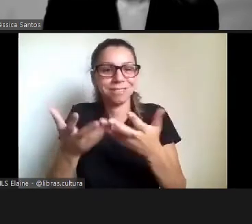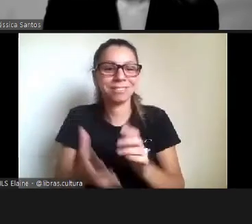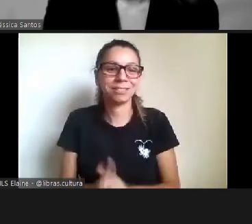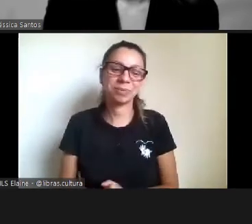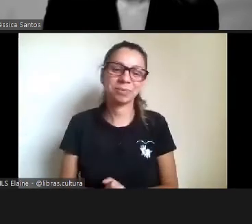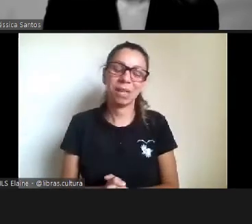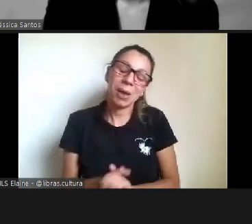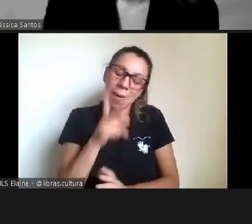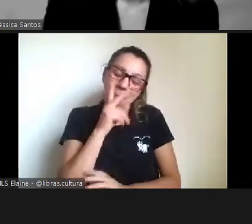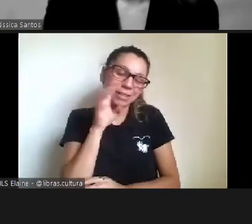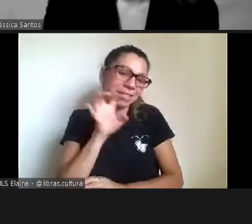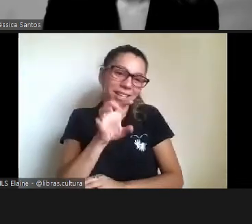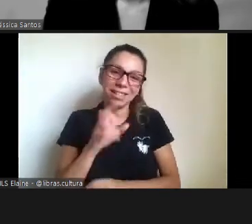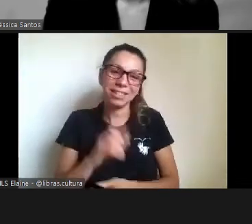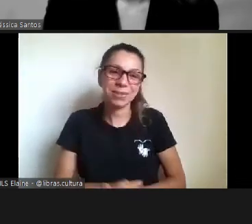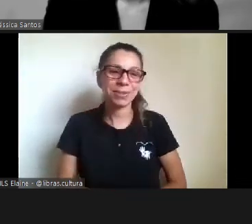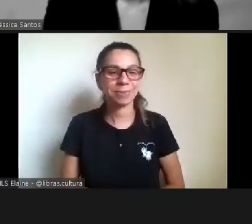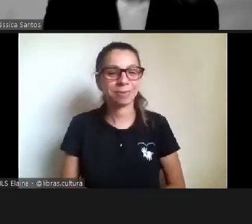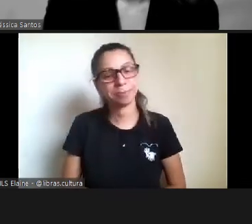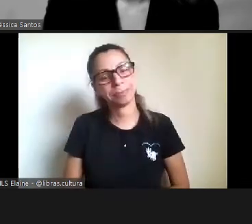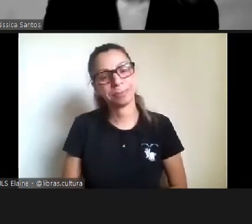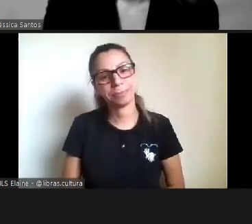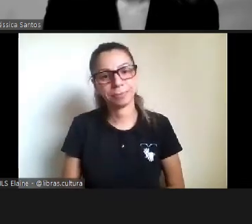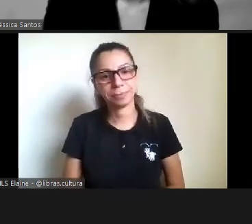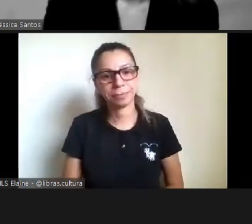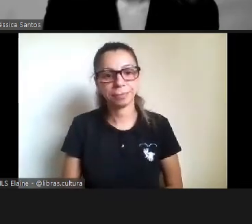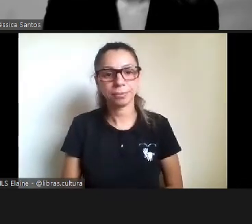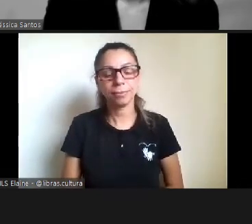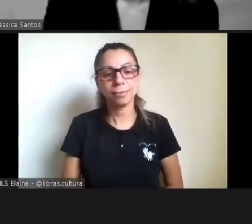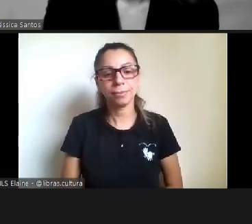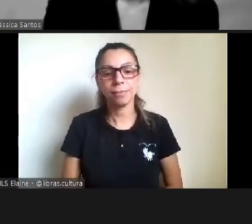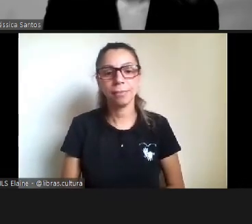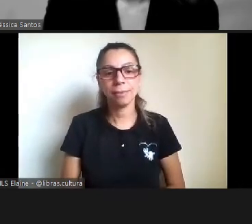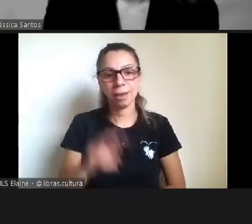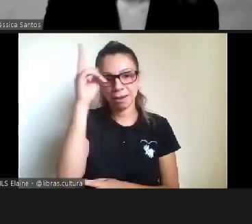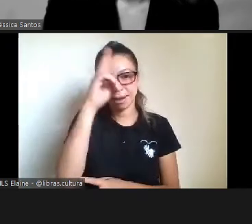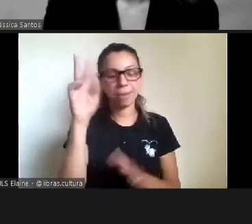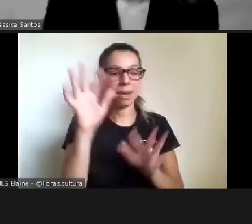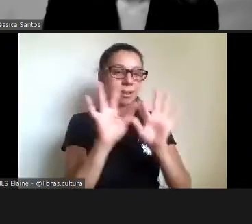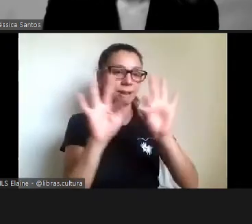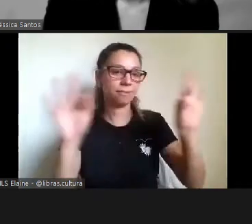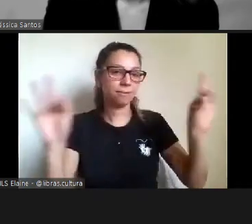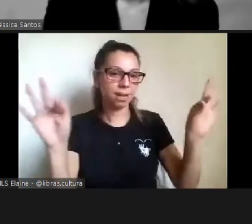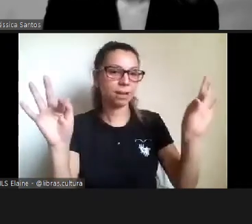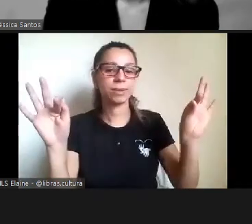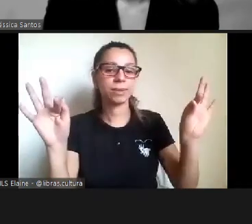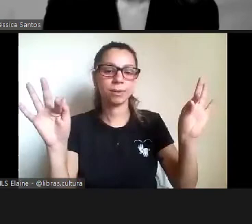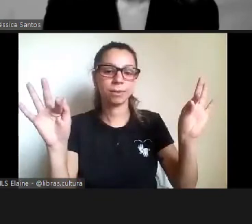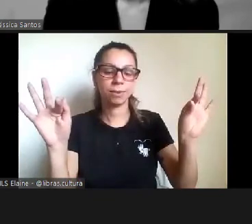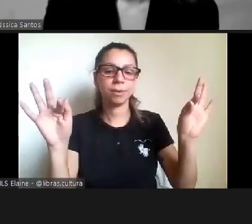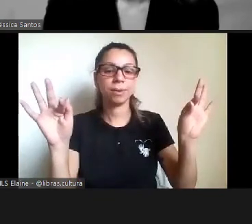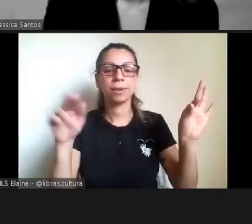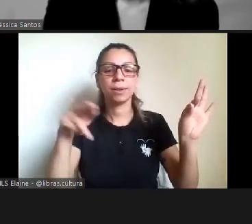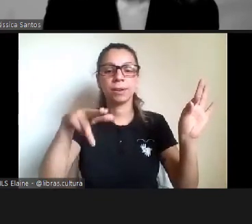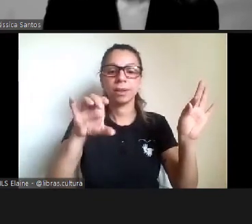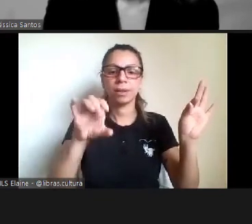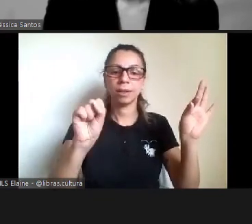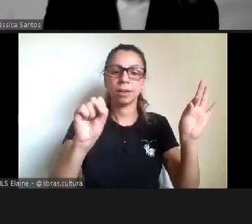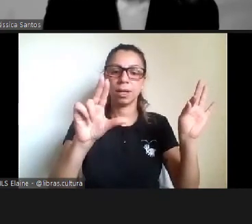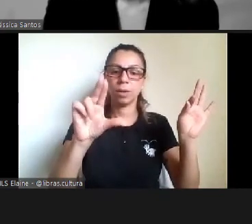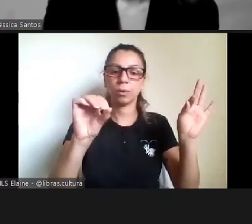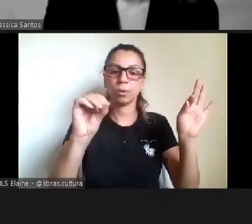isso. Eu lembrei daquela frase do Nelson Rodrigues, né, que logo depois da gripe espanhola, que se espalhou pelo